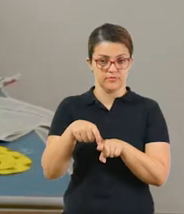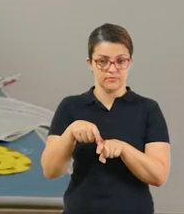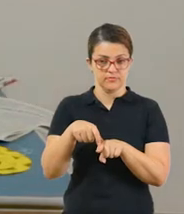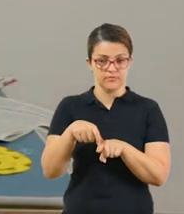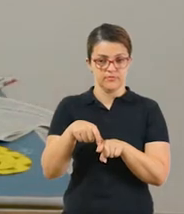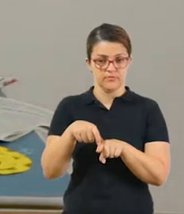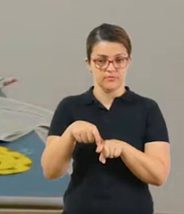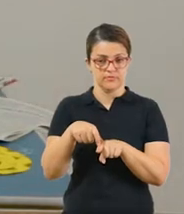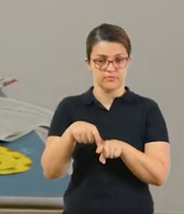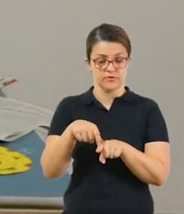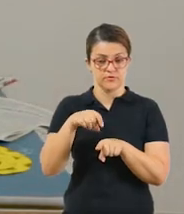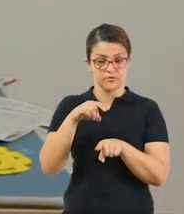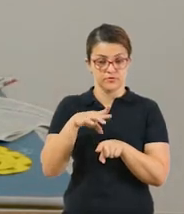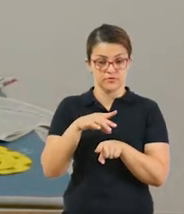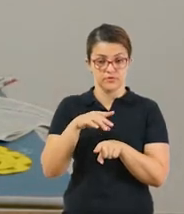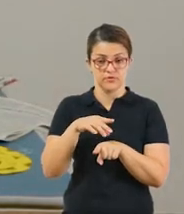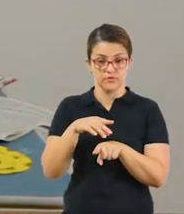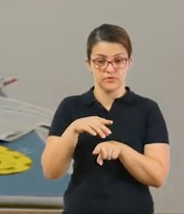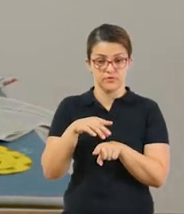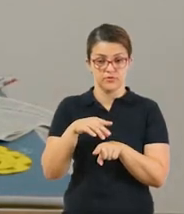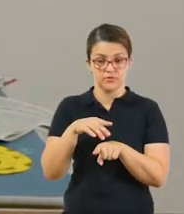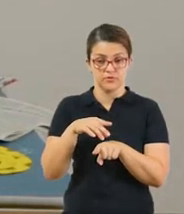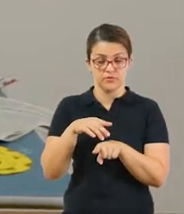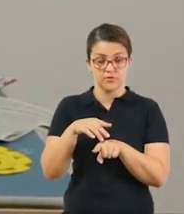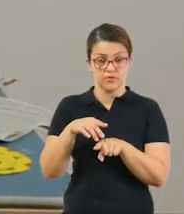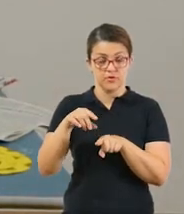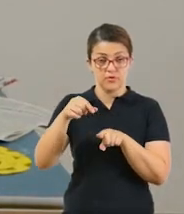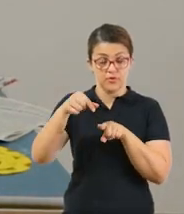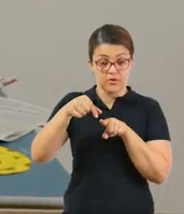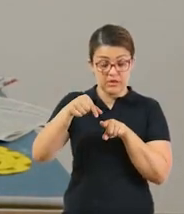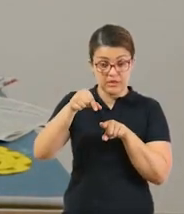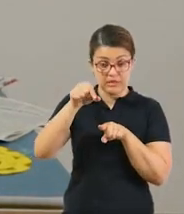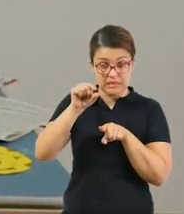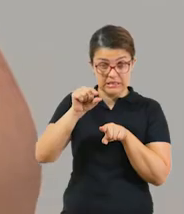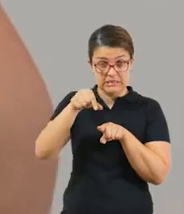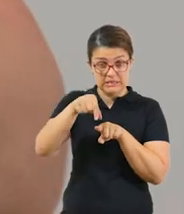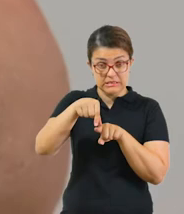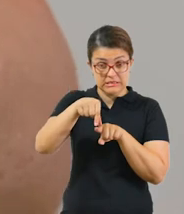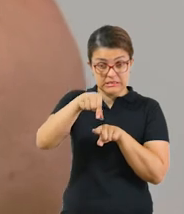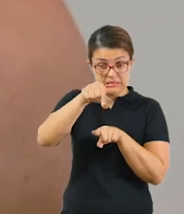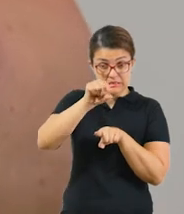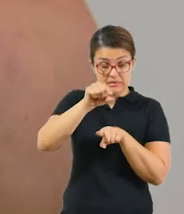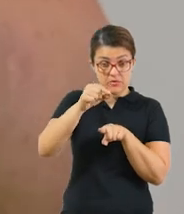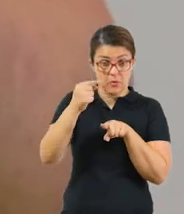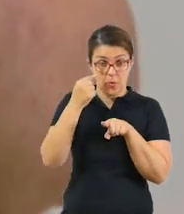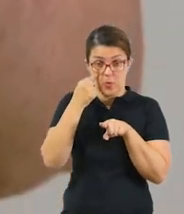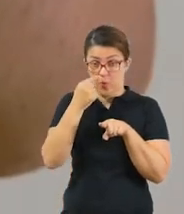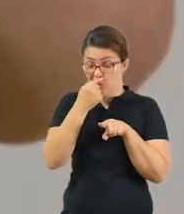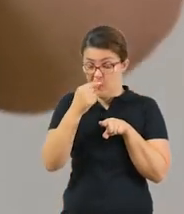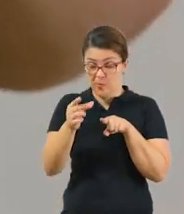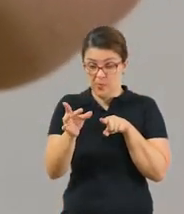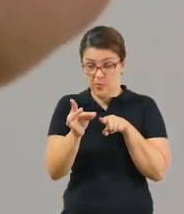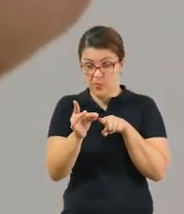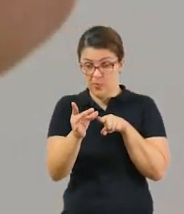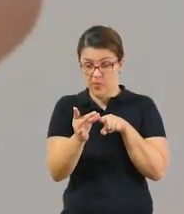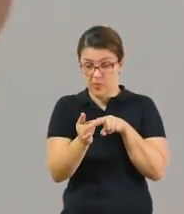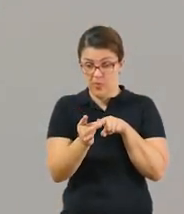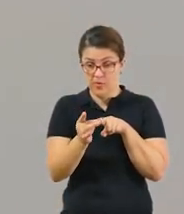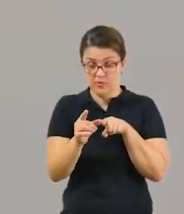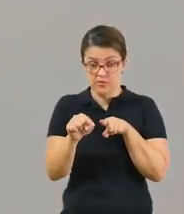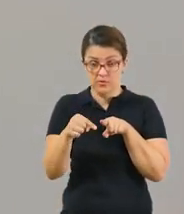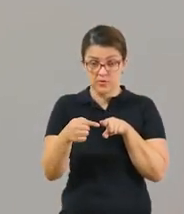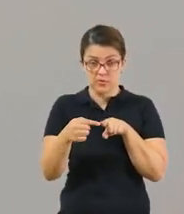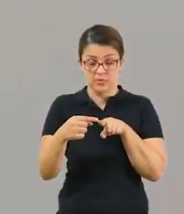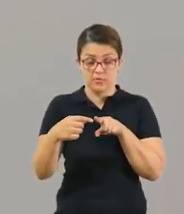caracolzinho né aí só a gente coloca as anteninhas e faz o olho nele e cola sendo uma